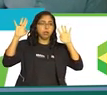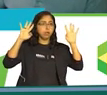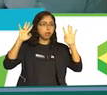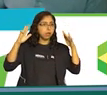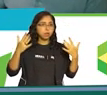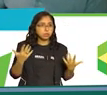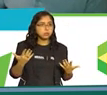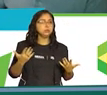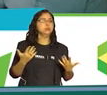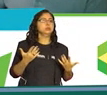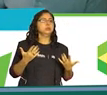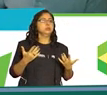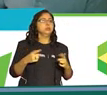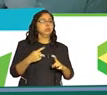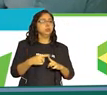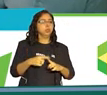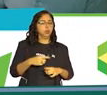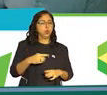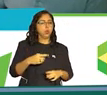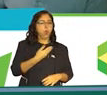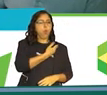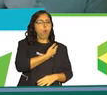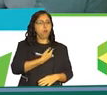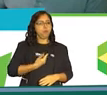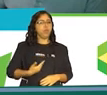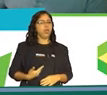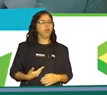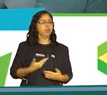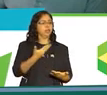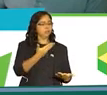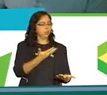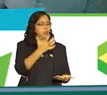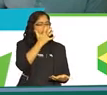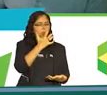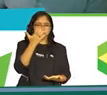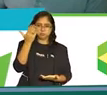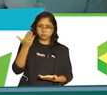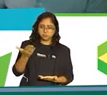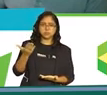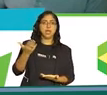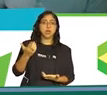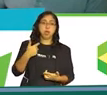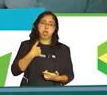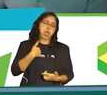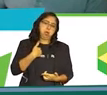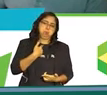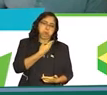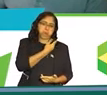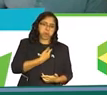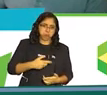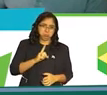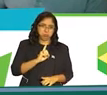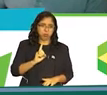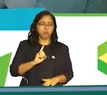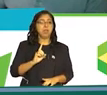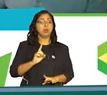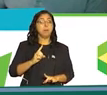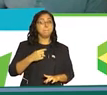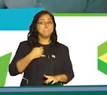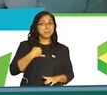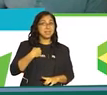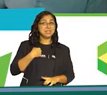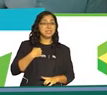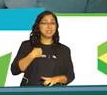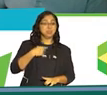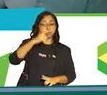dois governadores, já deixou claro, mas eu posso fazer sem a responsabilidade de estar governando nesse momento, mas eu sou do Ceará, onde um experimento